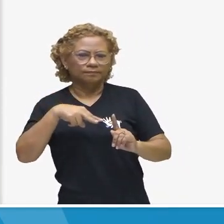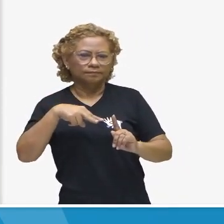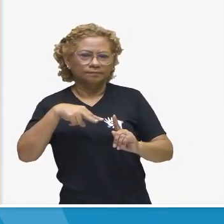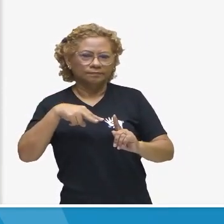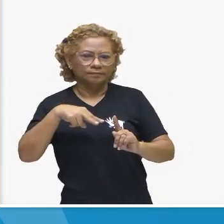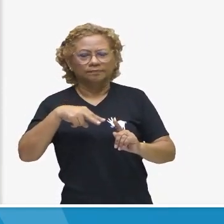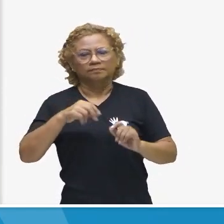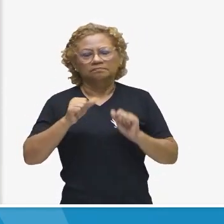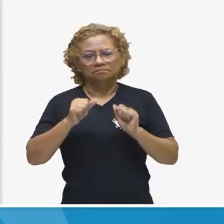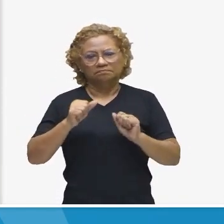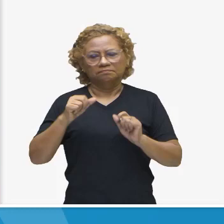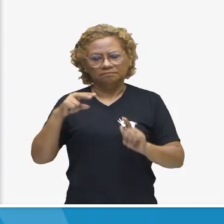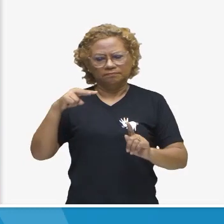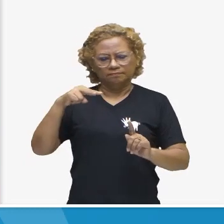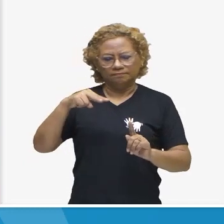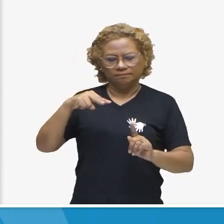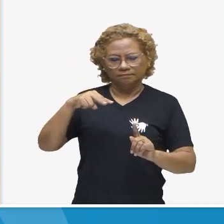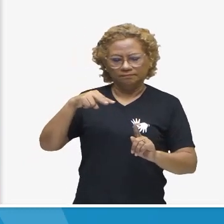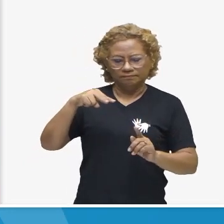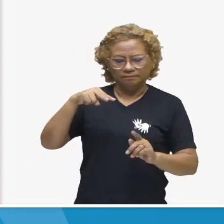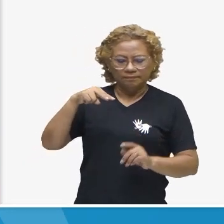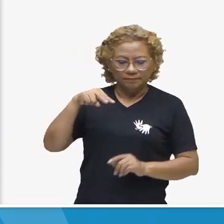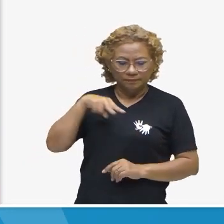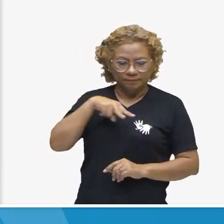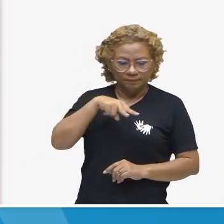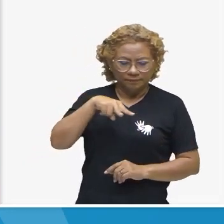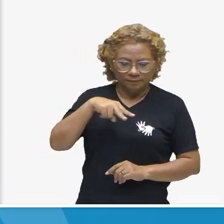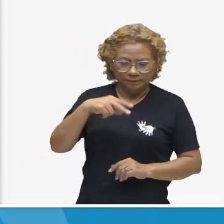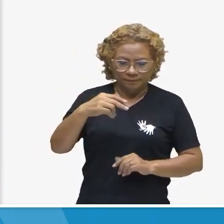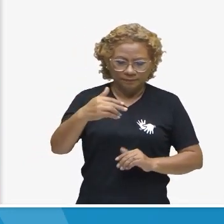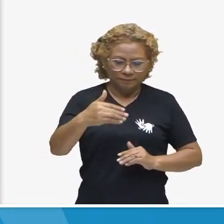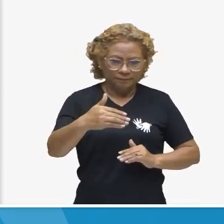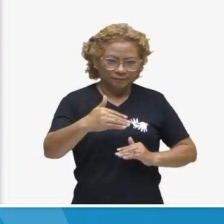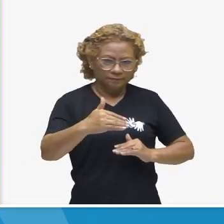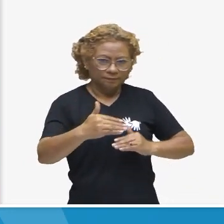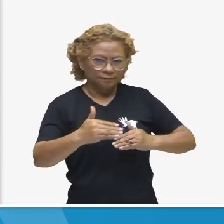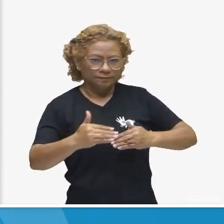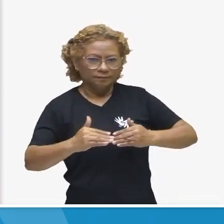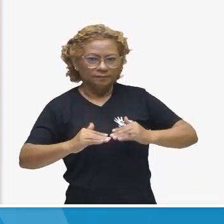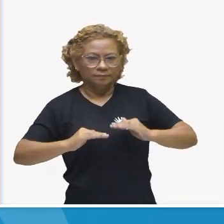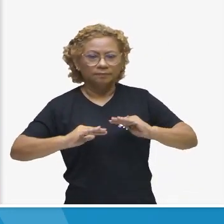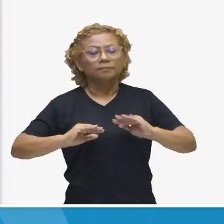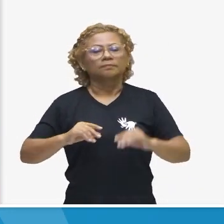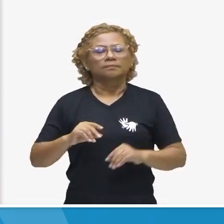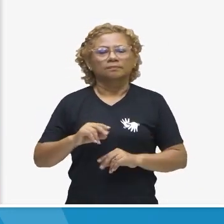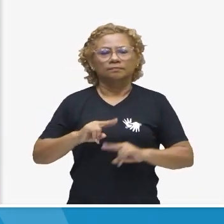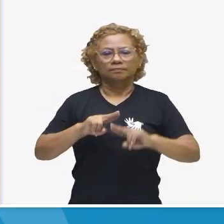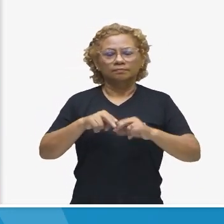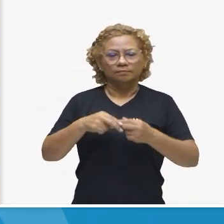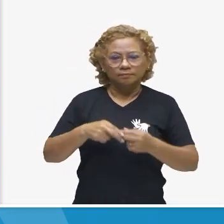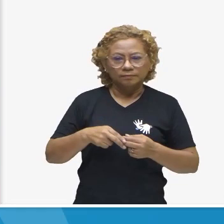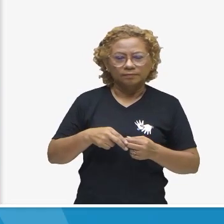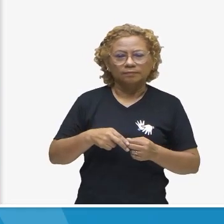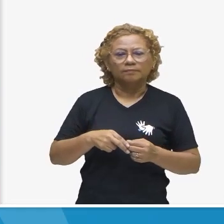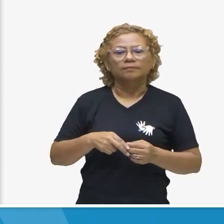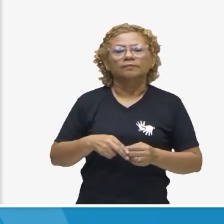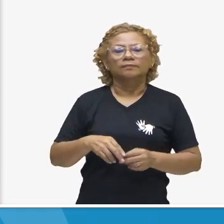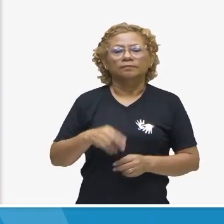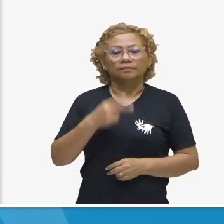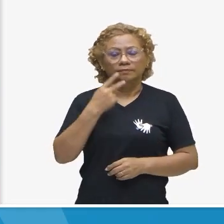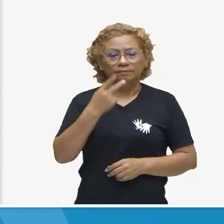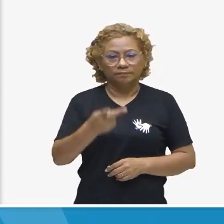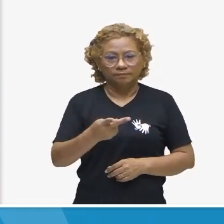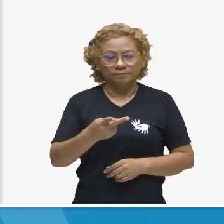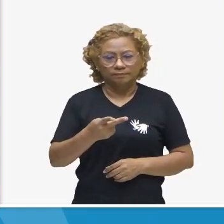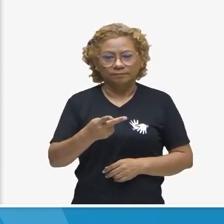perspectivas, tá? Então, por isso que nós demos o nome de projeção ortogonal, por isso que se chama de projeção ortogonal